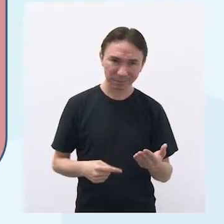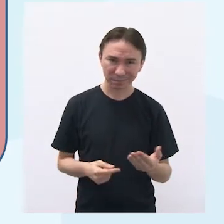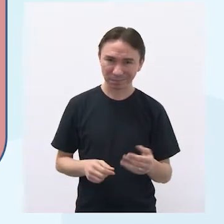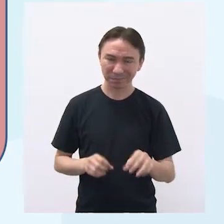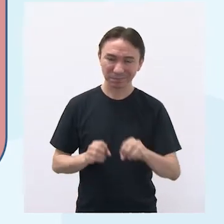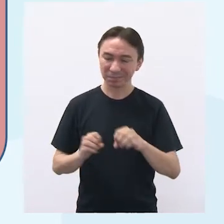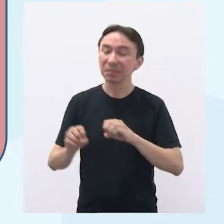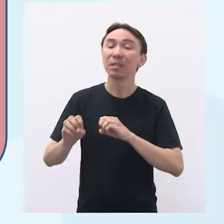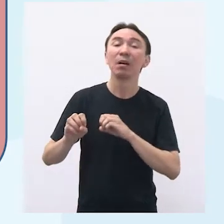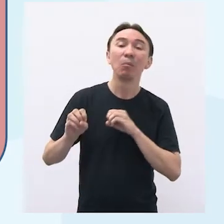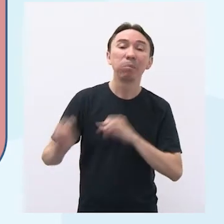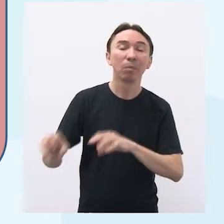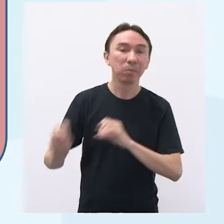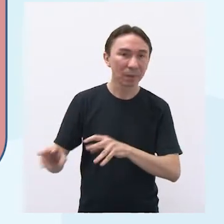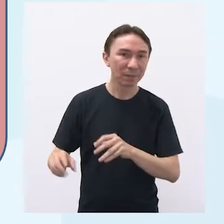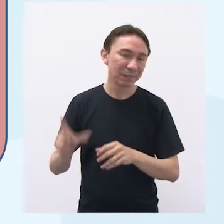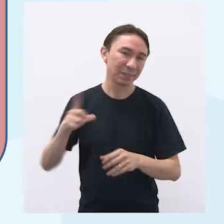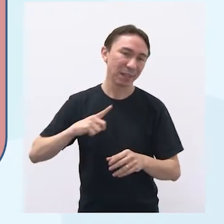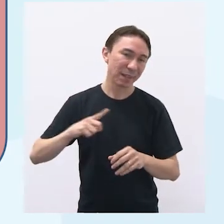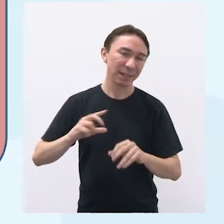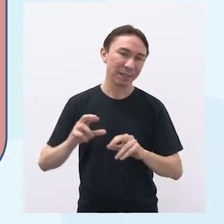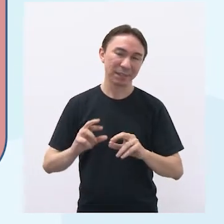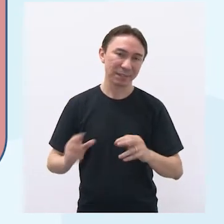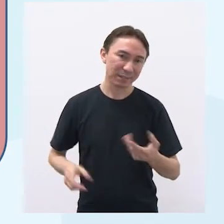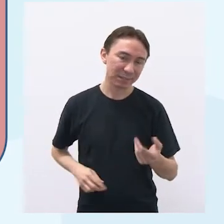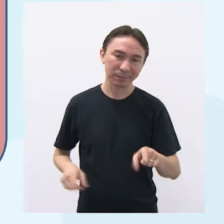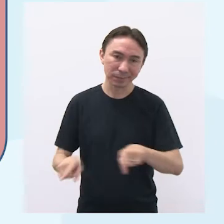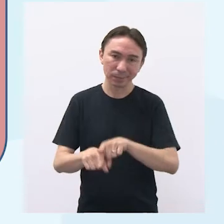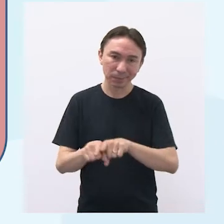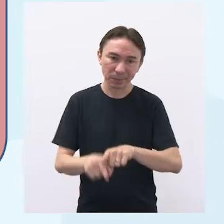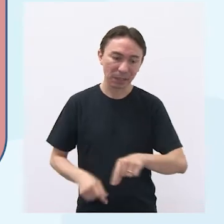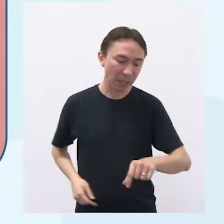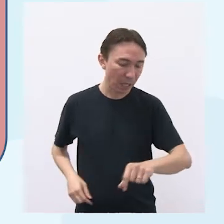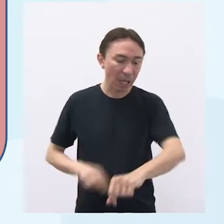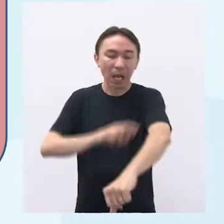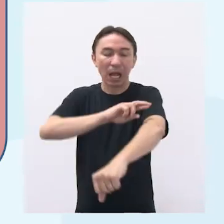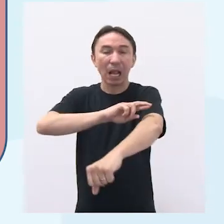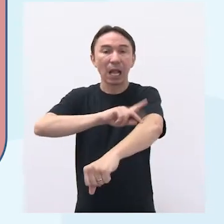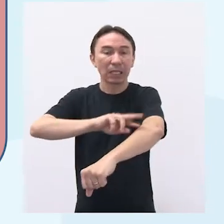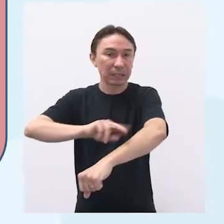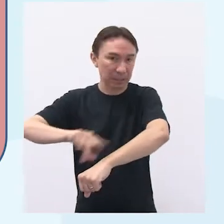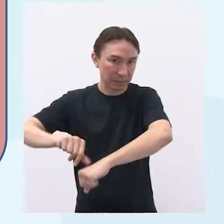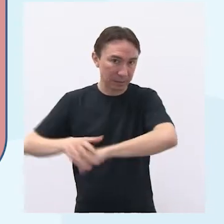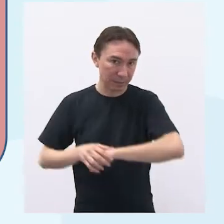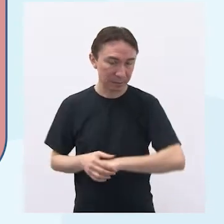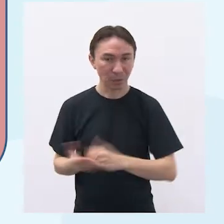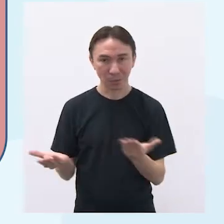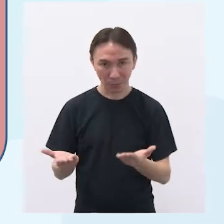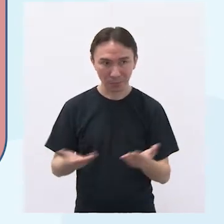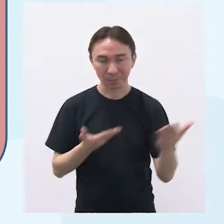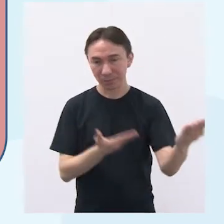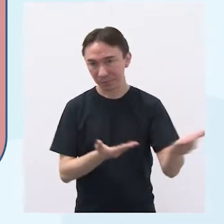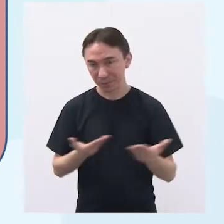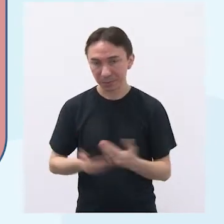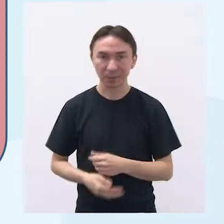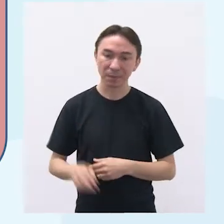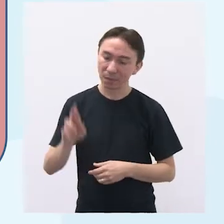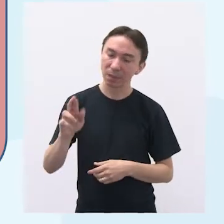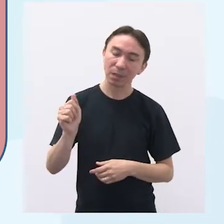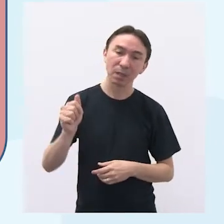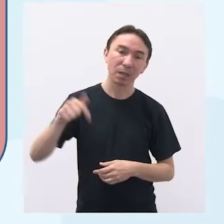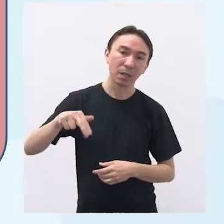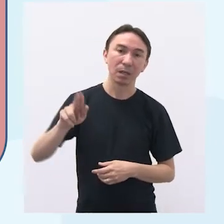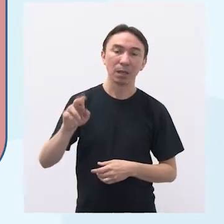relações étnico-raciais, né? E aí eu vou trazer aqui a Raquel, né? Raquel, você que faz